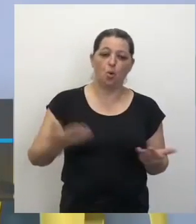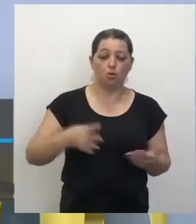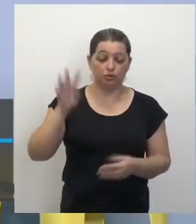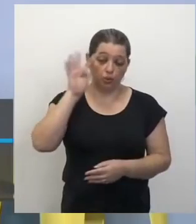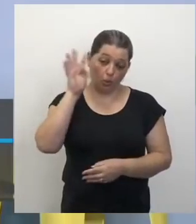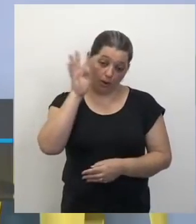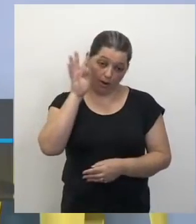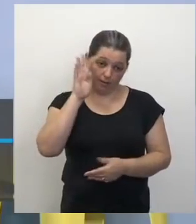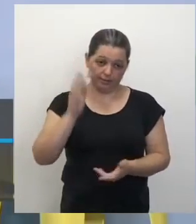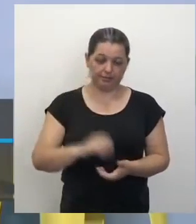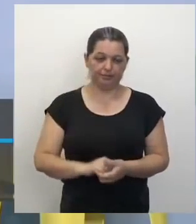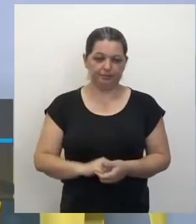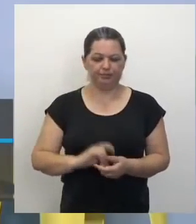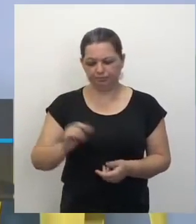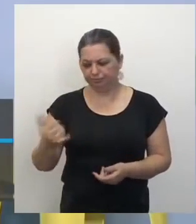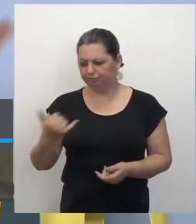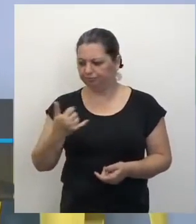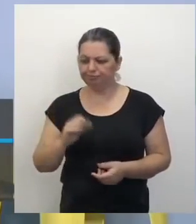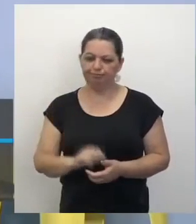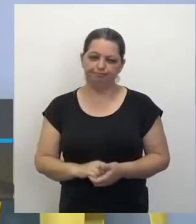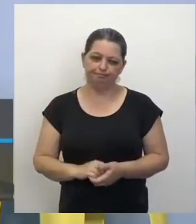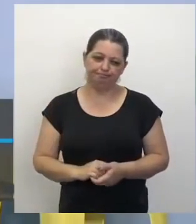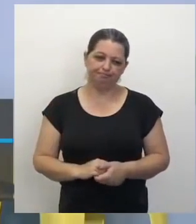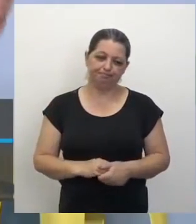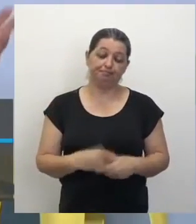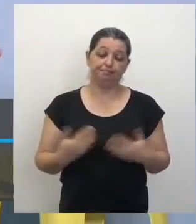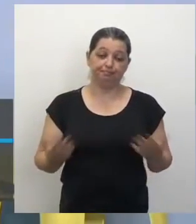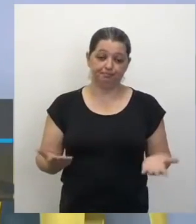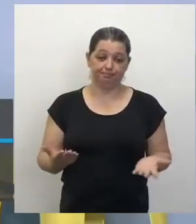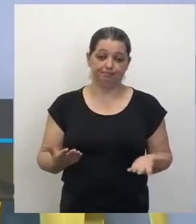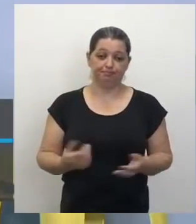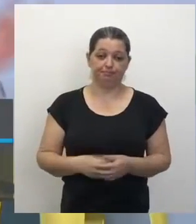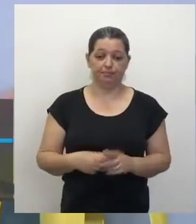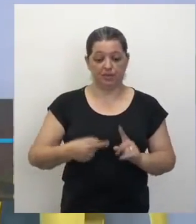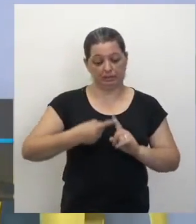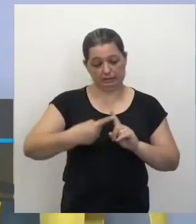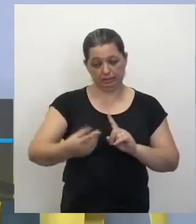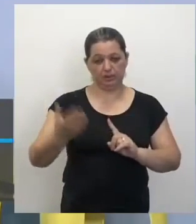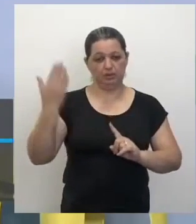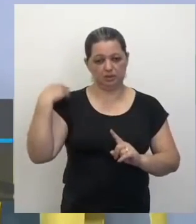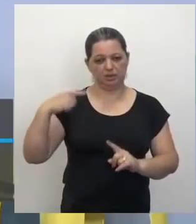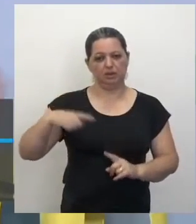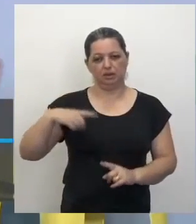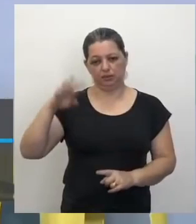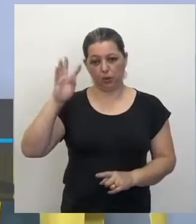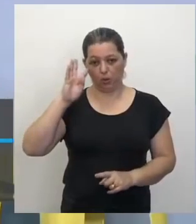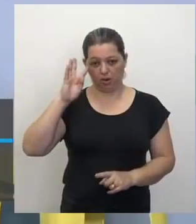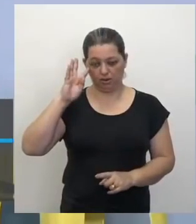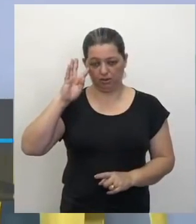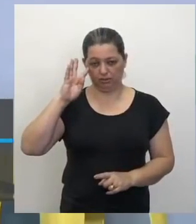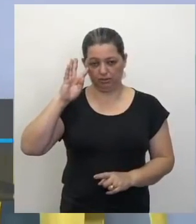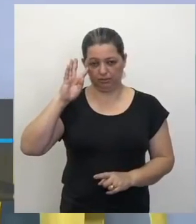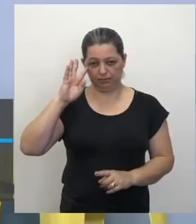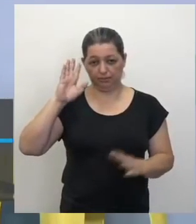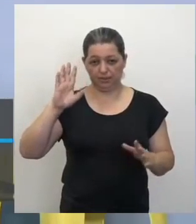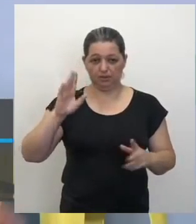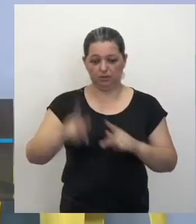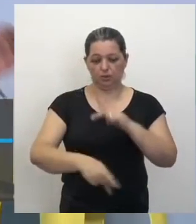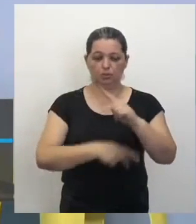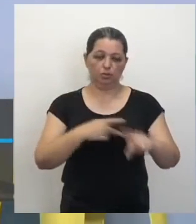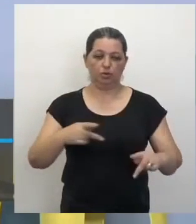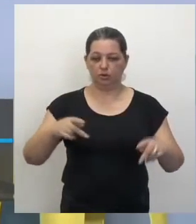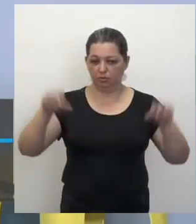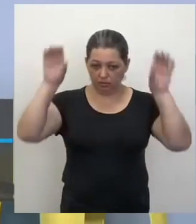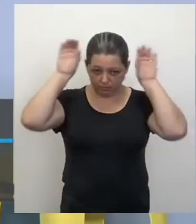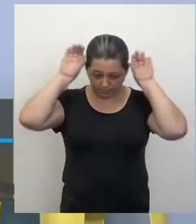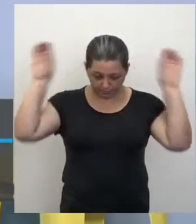quarta-feira. Vocês vão falar para mim, poxa, toda semana passada teve uma quarta-feira, mas para os maias não. Para os